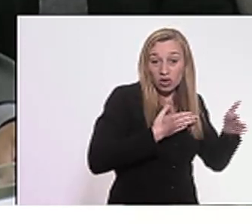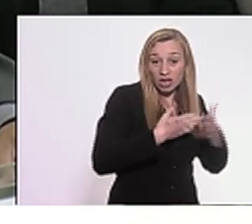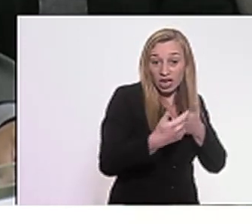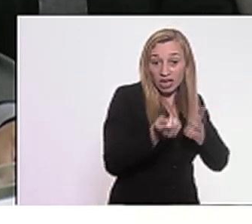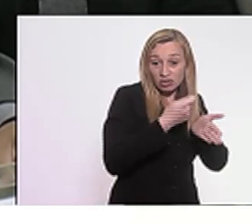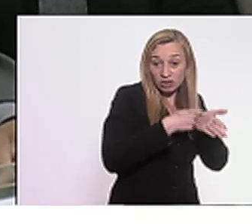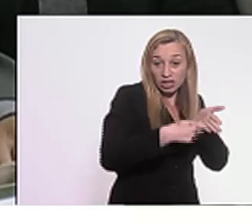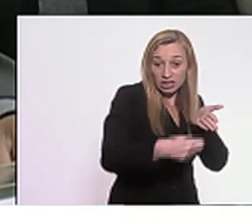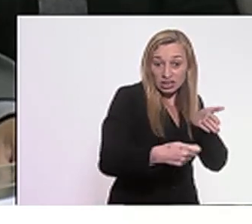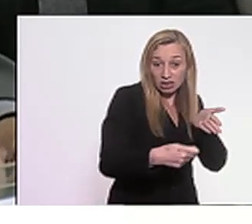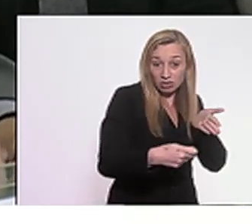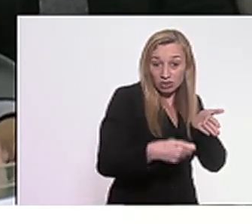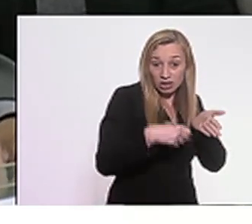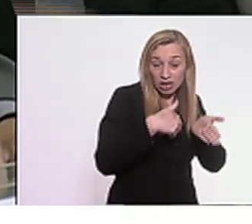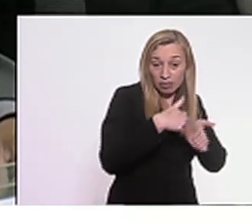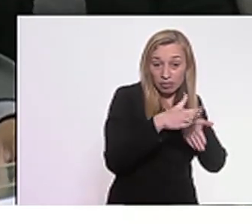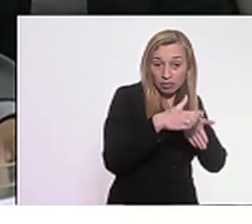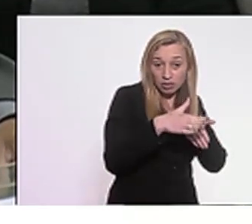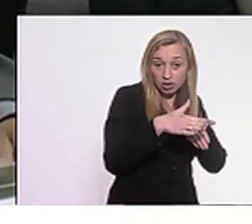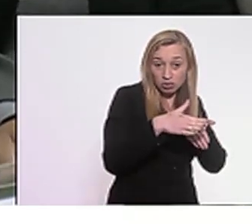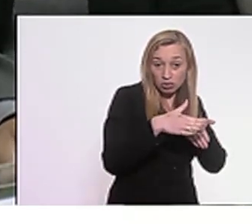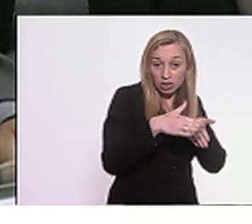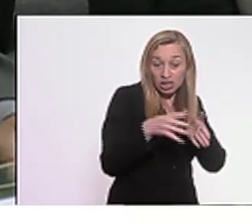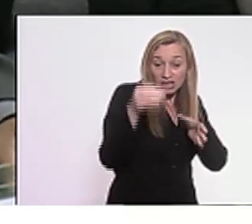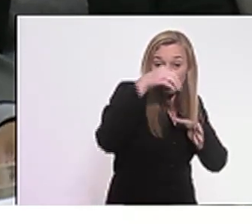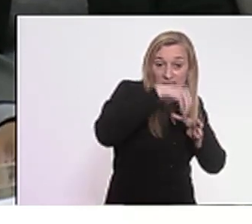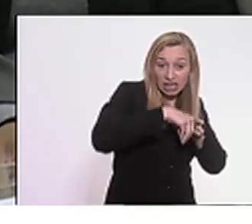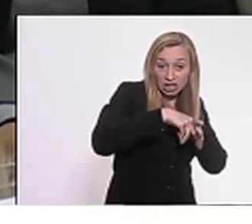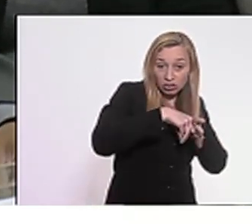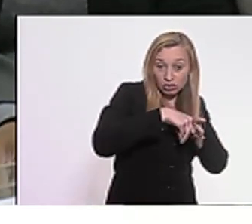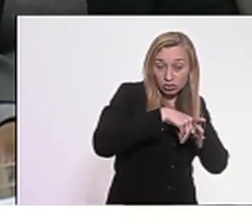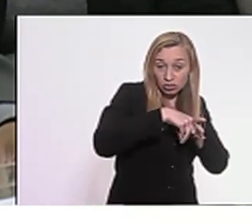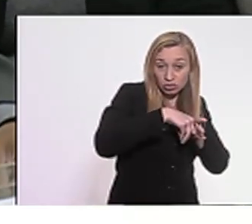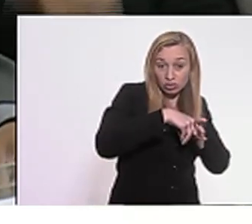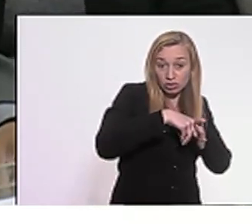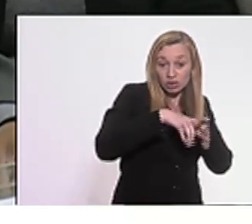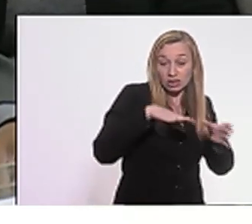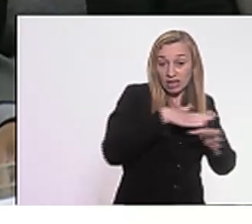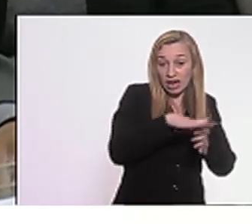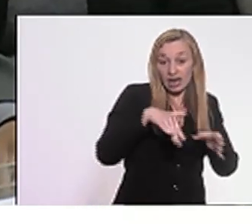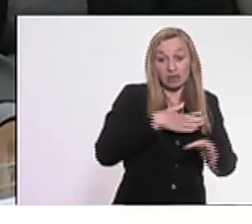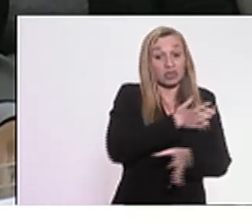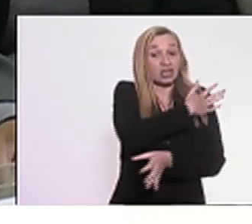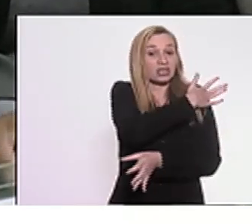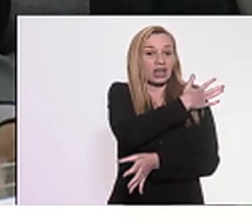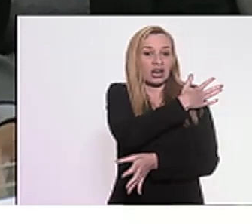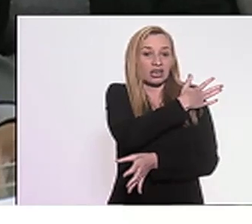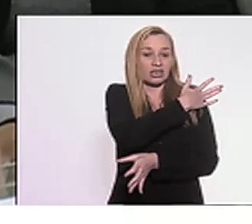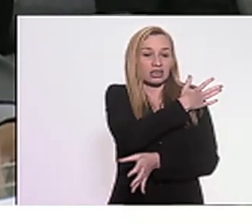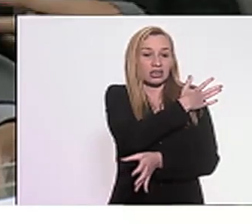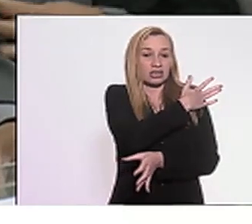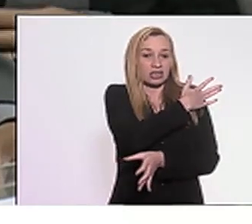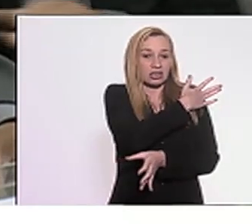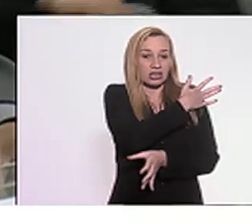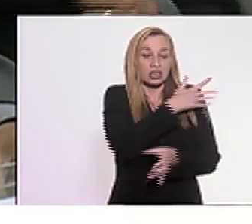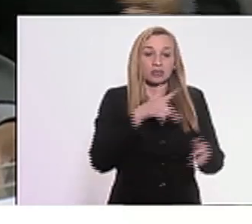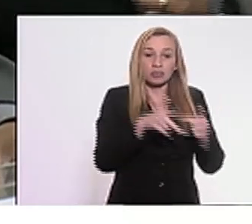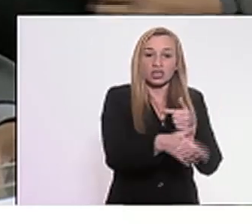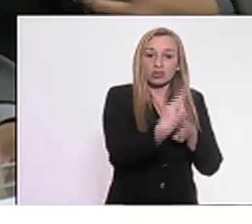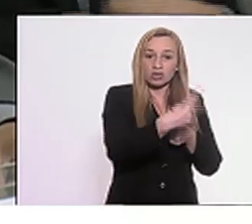que desabone ele a estar dentro de uma instituição militar pleiteando o seu retorno à